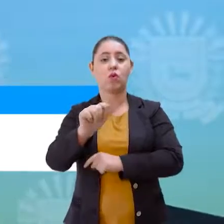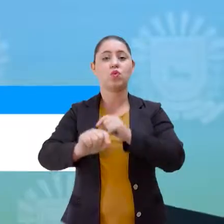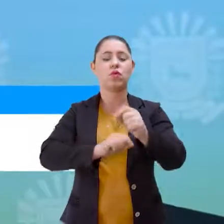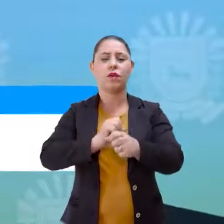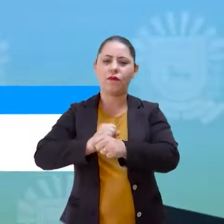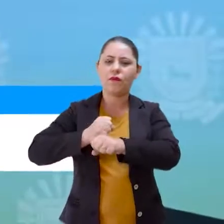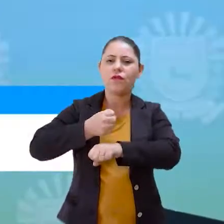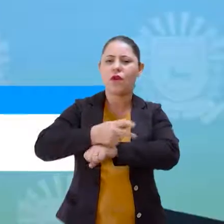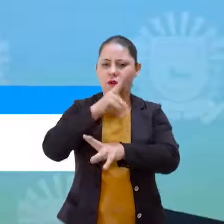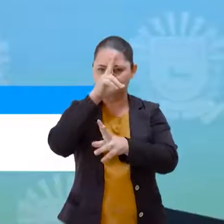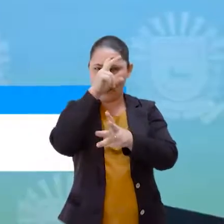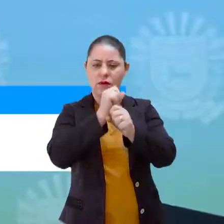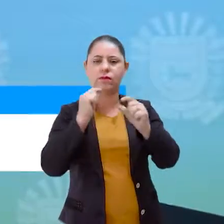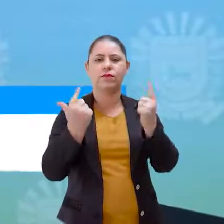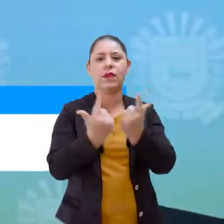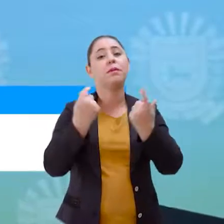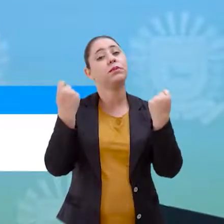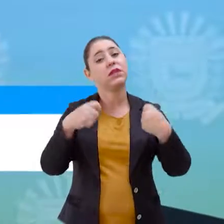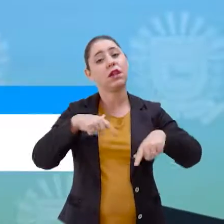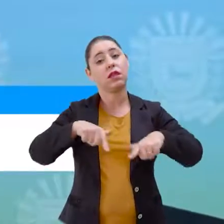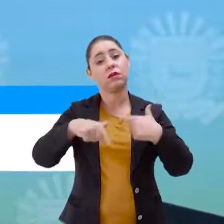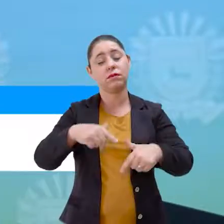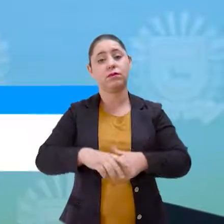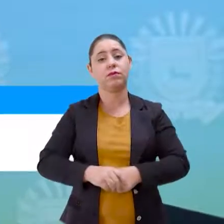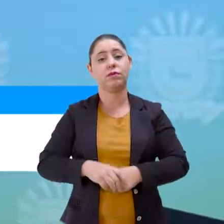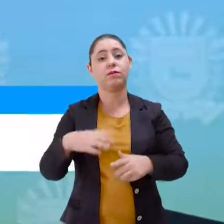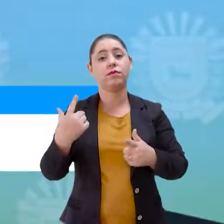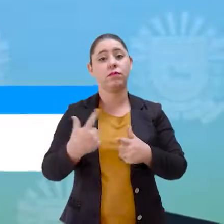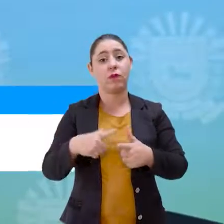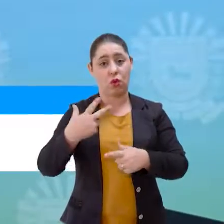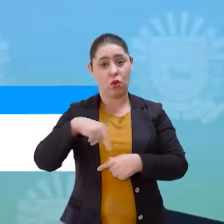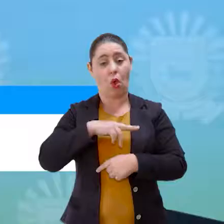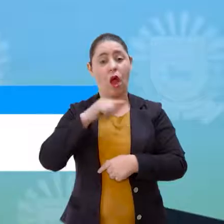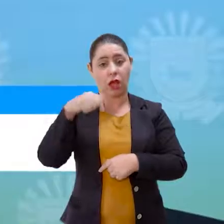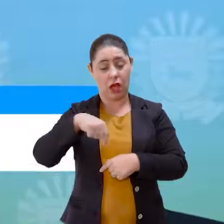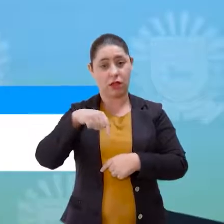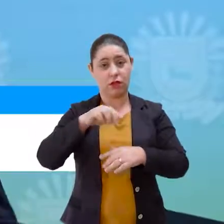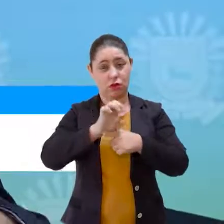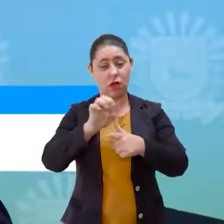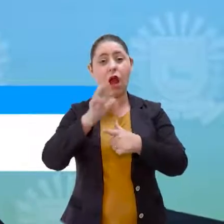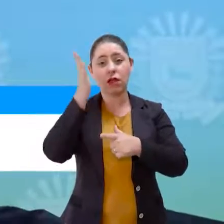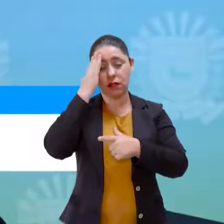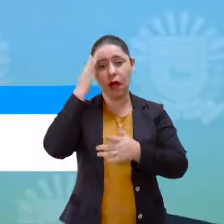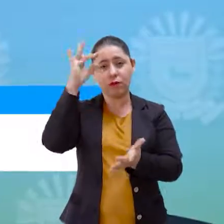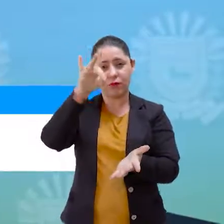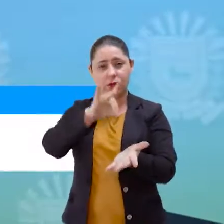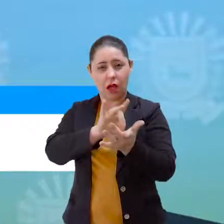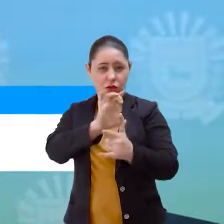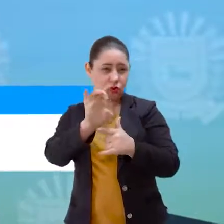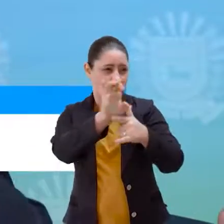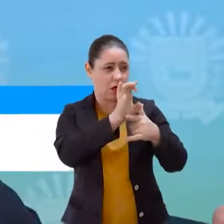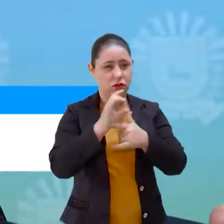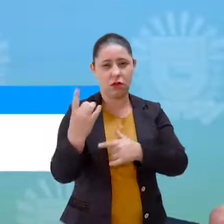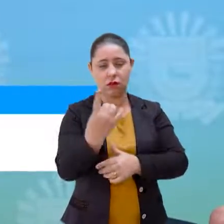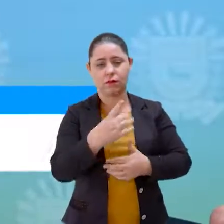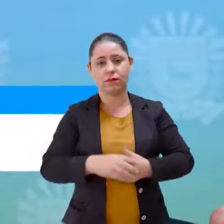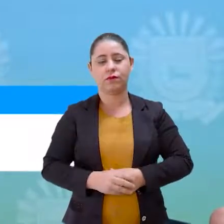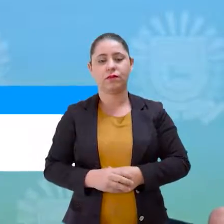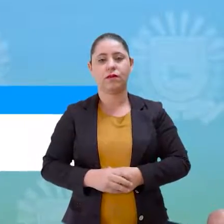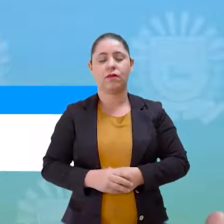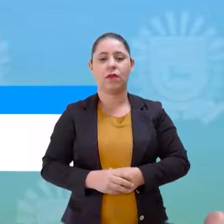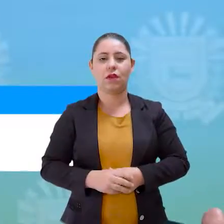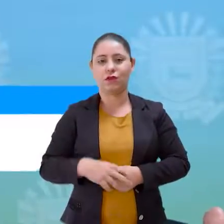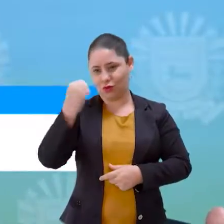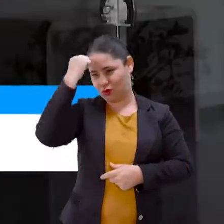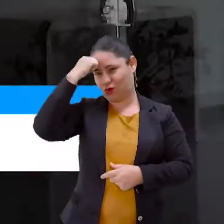Paulo, do fortalecimento da Assembleia Legislativa. E nós temos que trabalhar por isso, porque nós ficamos aqui no Estado, nós sabemos a